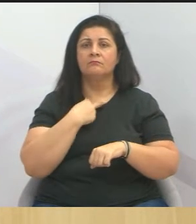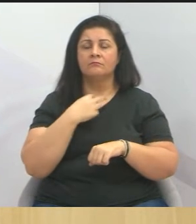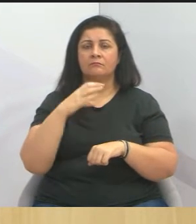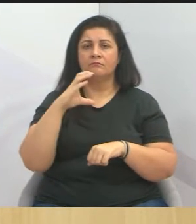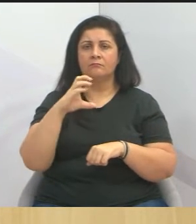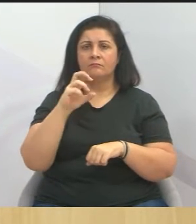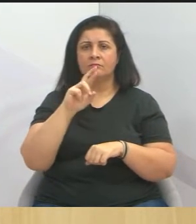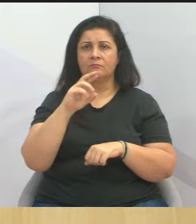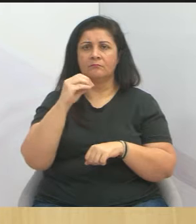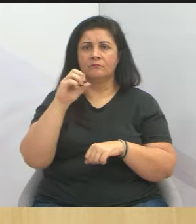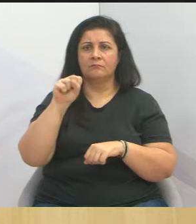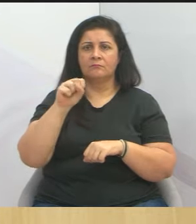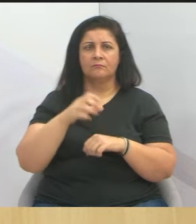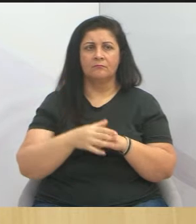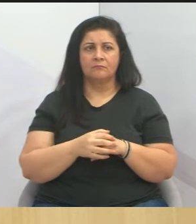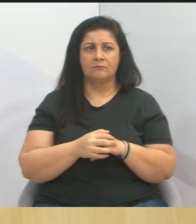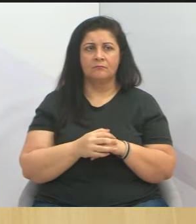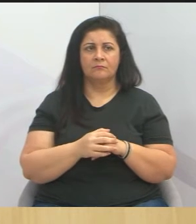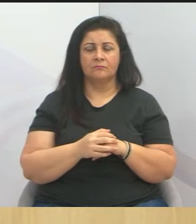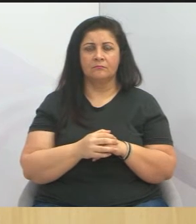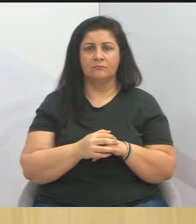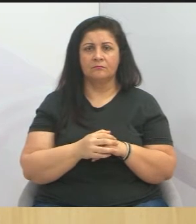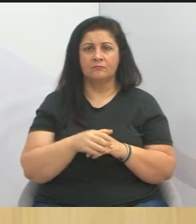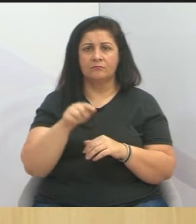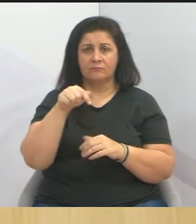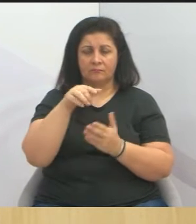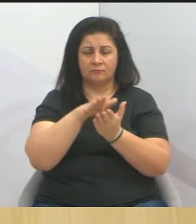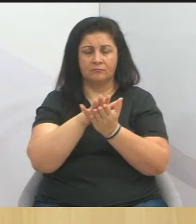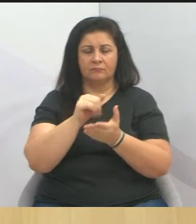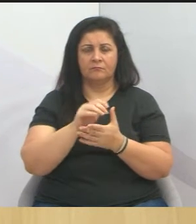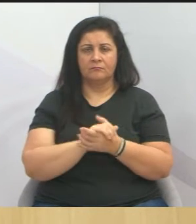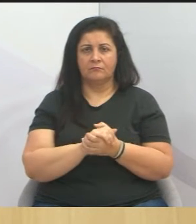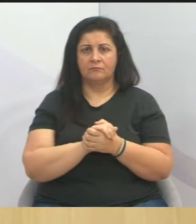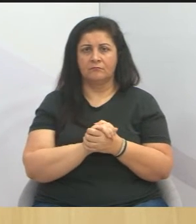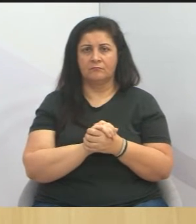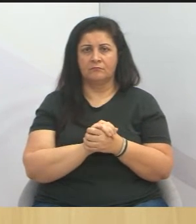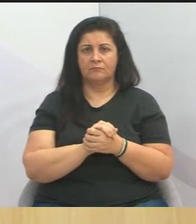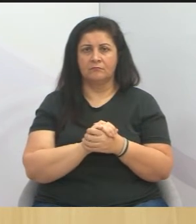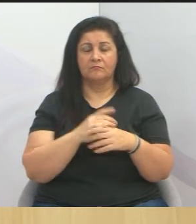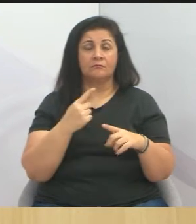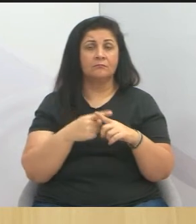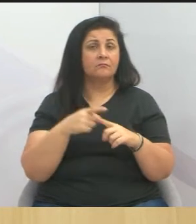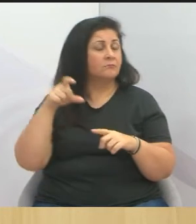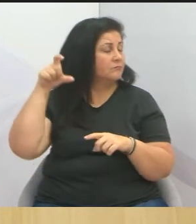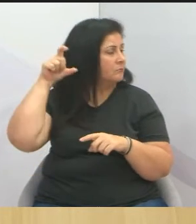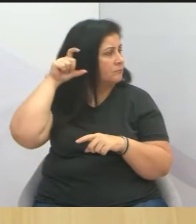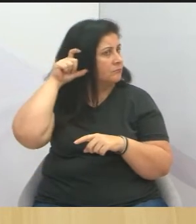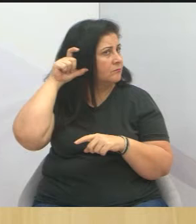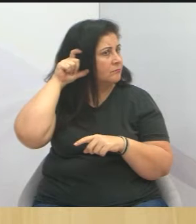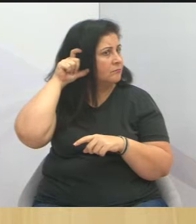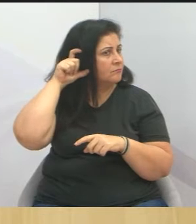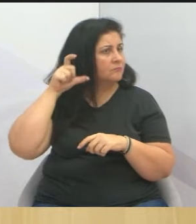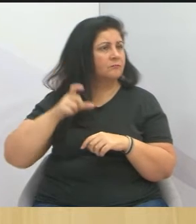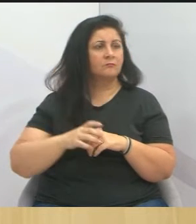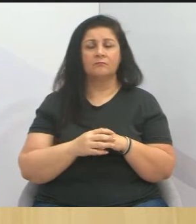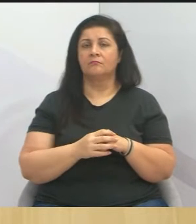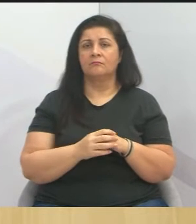do cross para o município de Jacareí e no que tange aos aparelhos auditivos